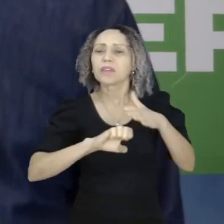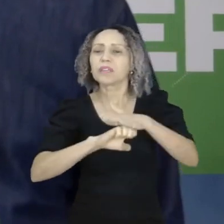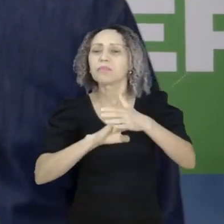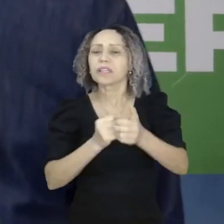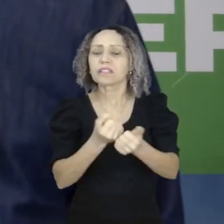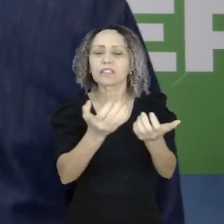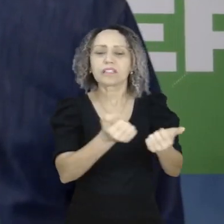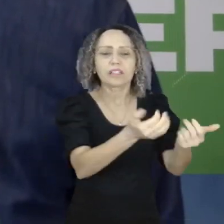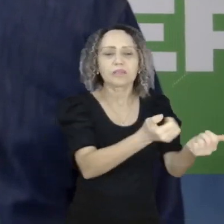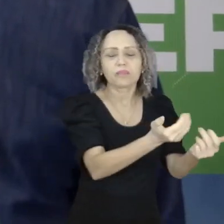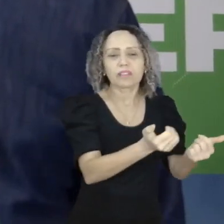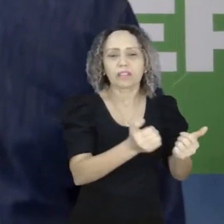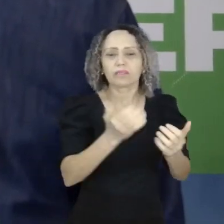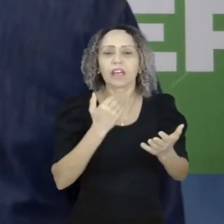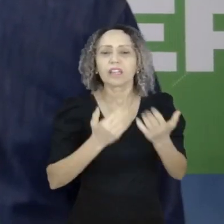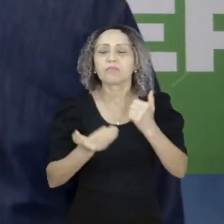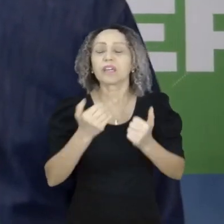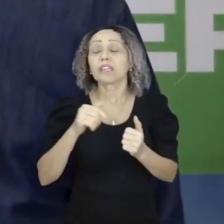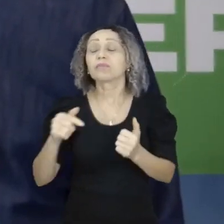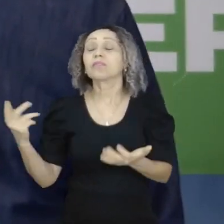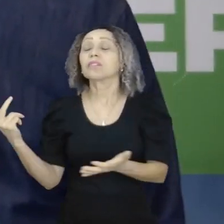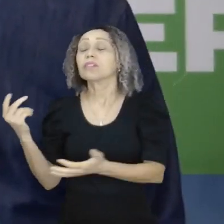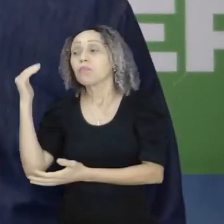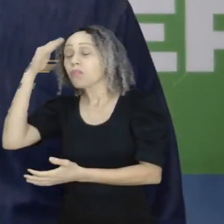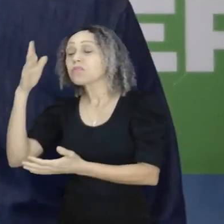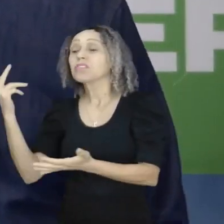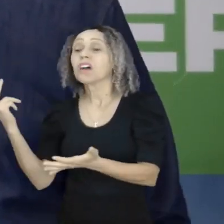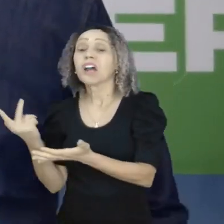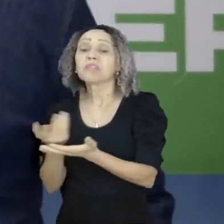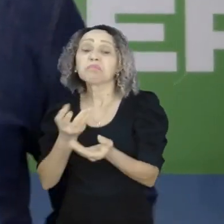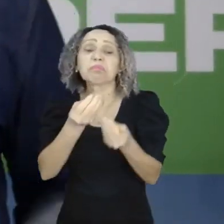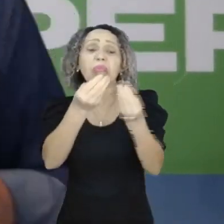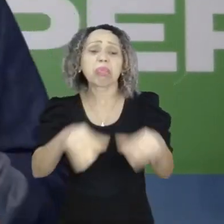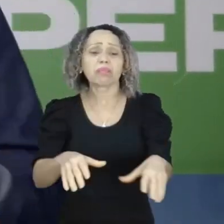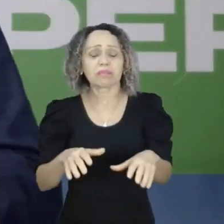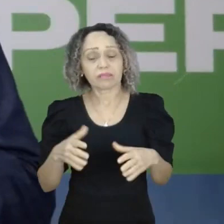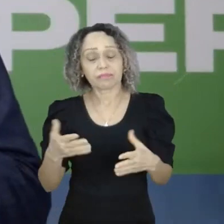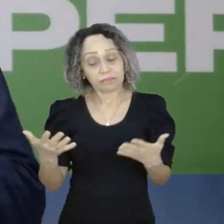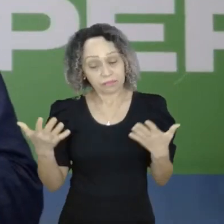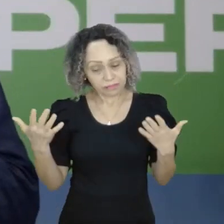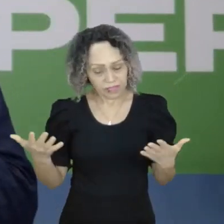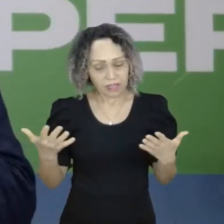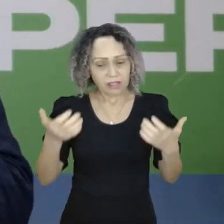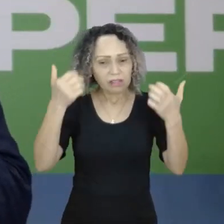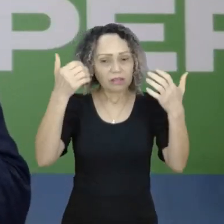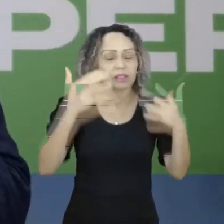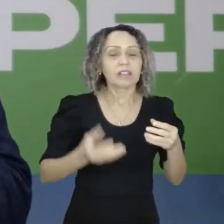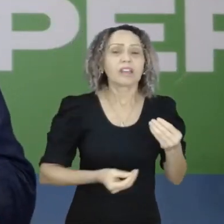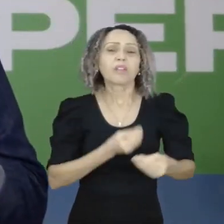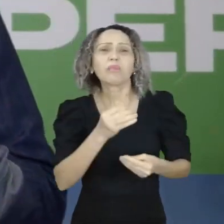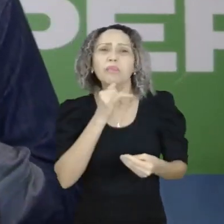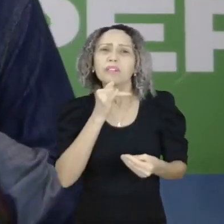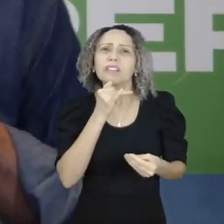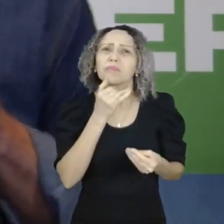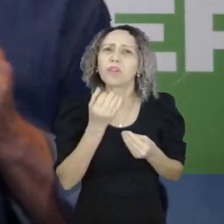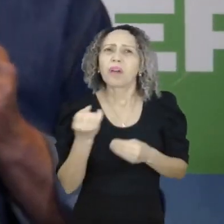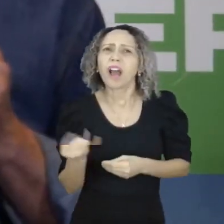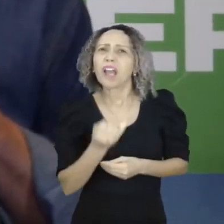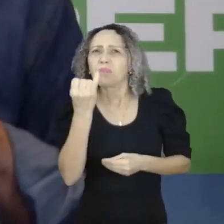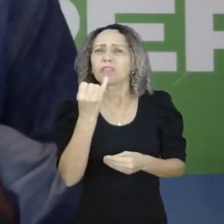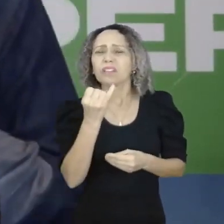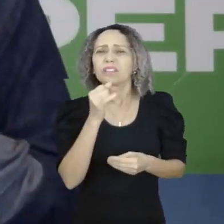quais políticas a gente pode esperar pensando em alimentos saudáveis, a preços acessíveis e levando em consideração também a importância da reforma